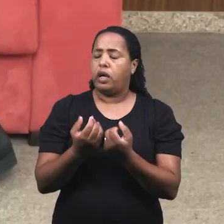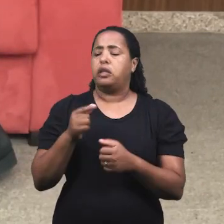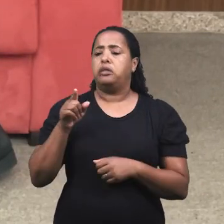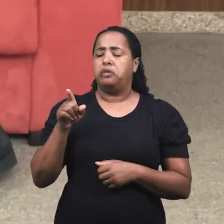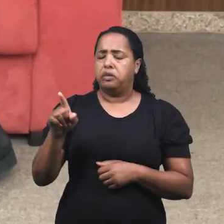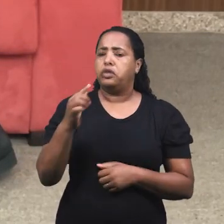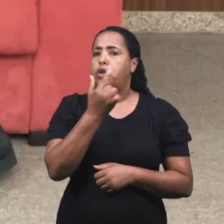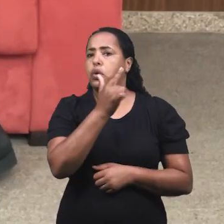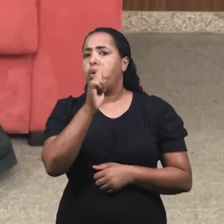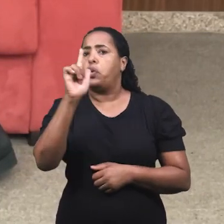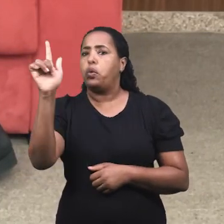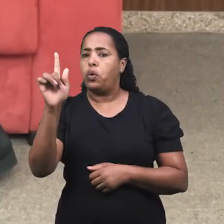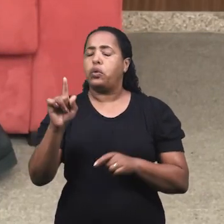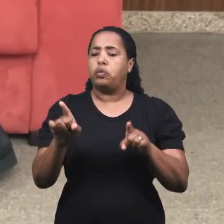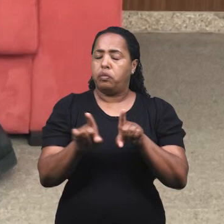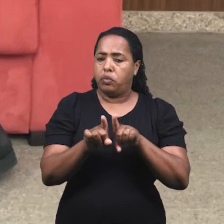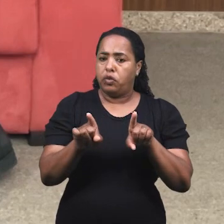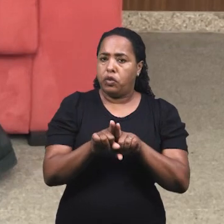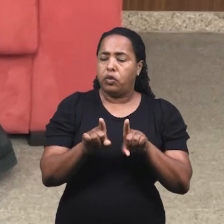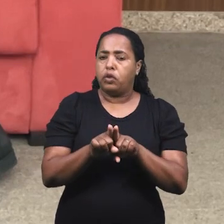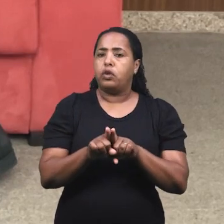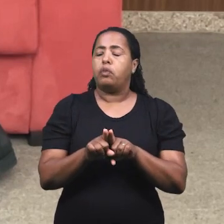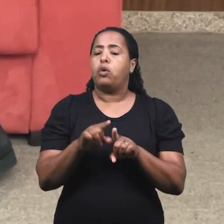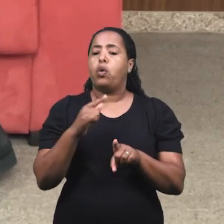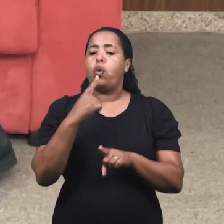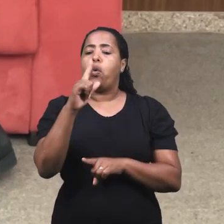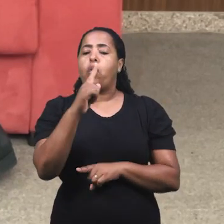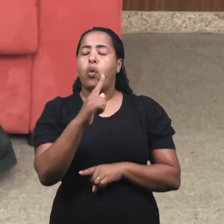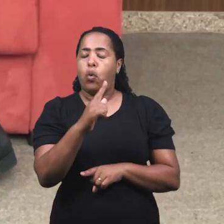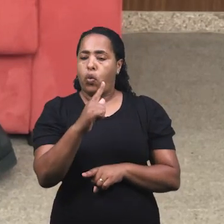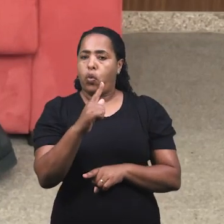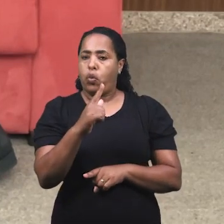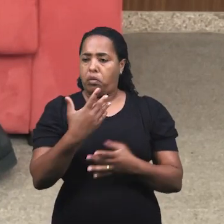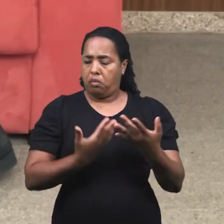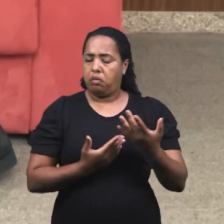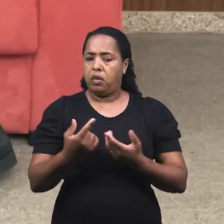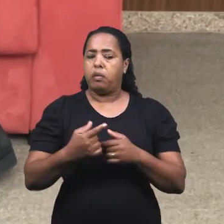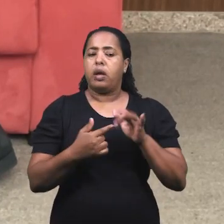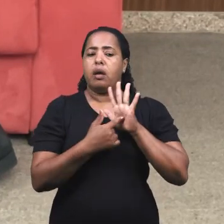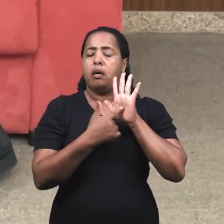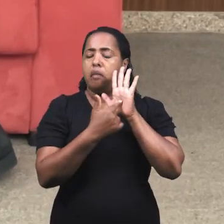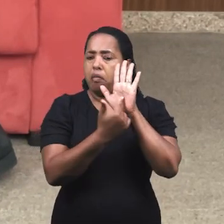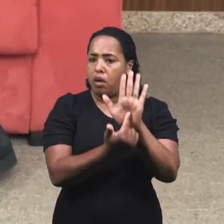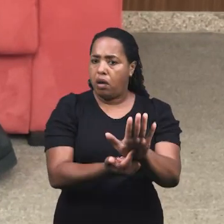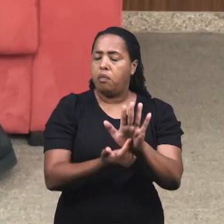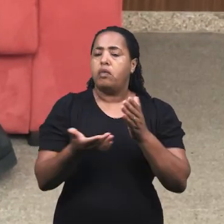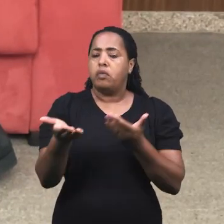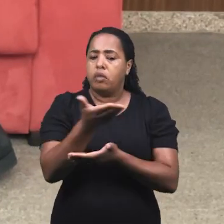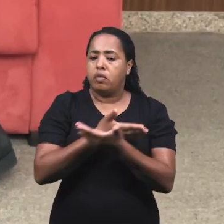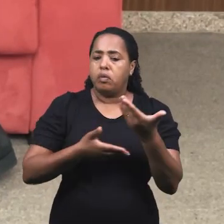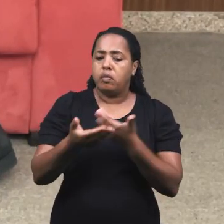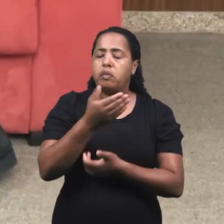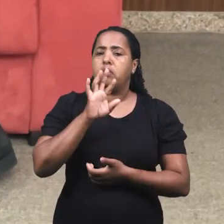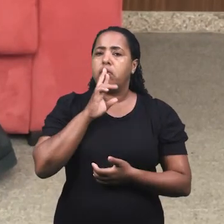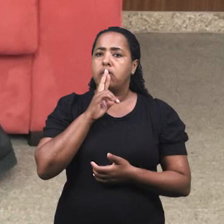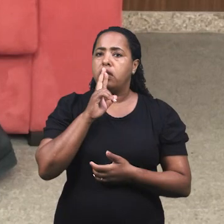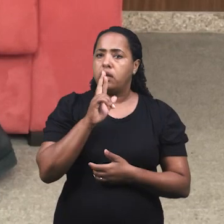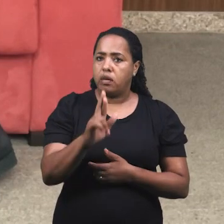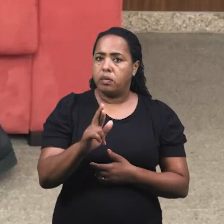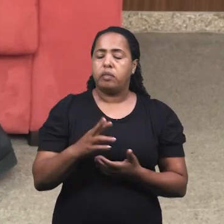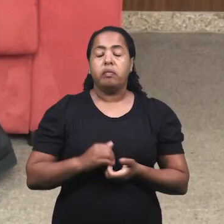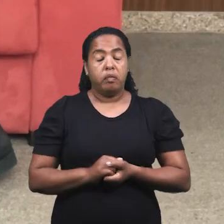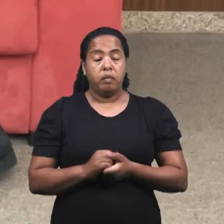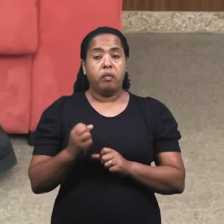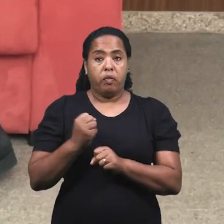Então, irmãos como você e outros, que vamos receber outro companheiro nosso aqui também hoje para falar sobre isso e para participar das